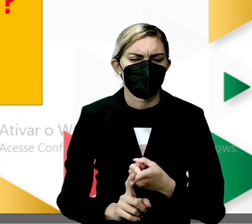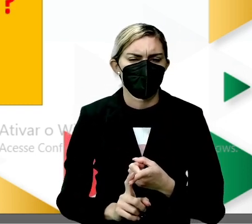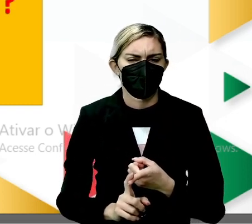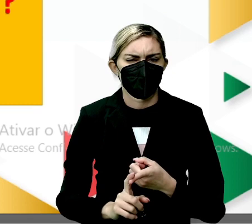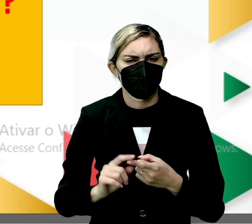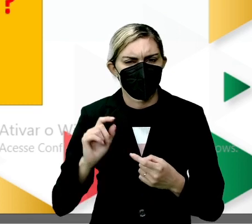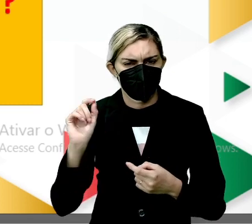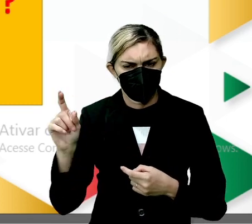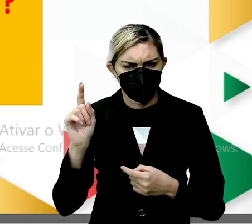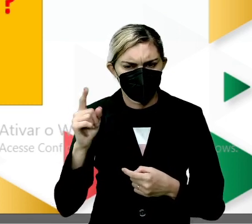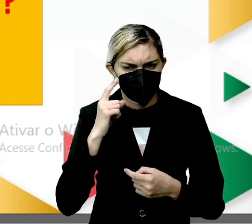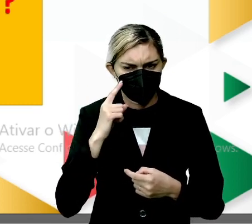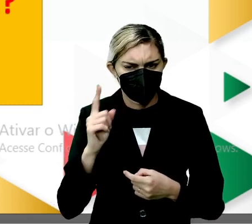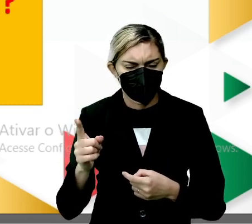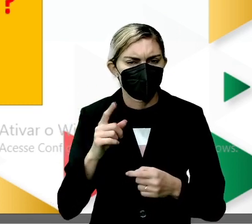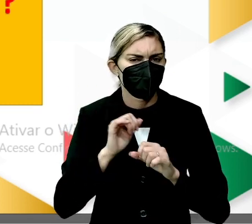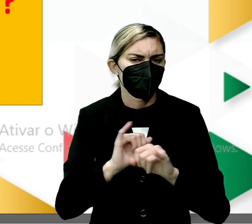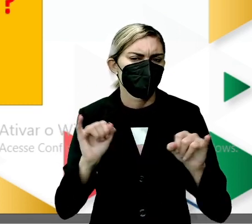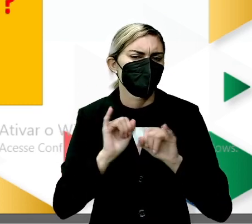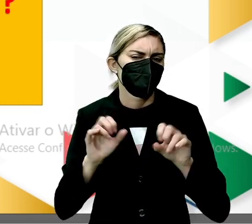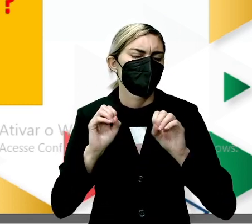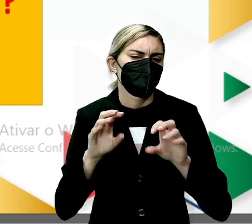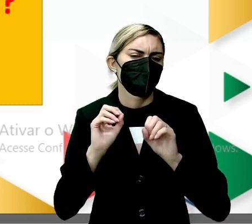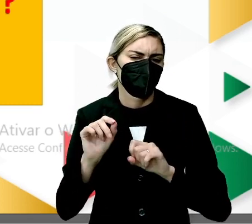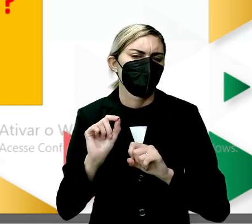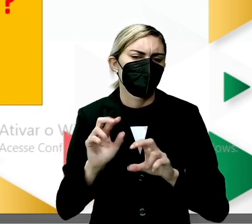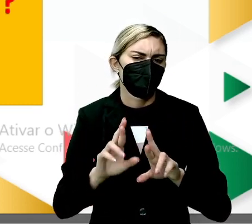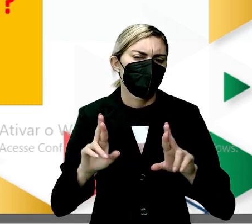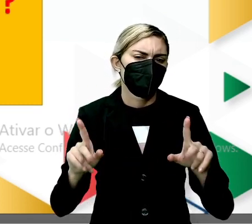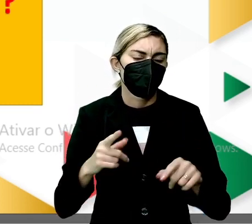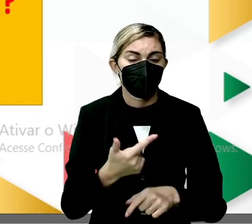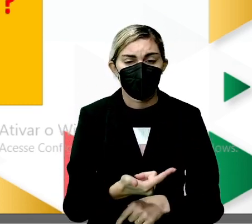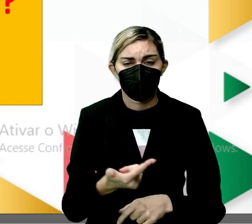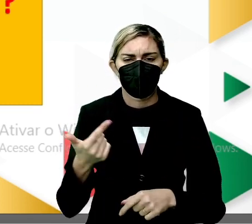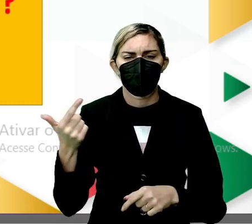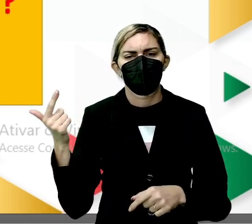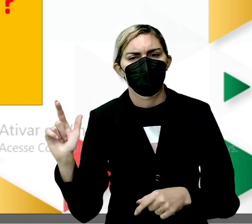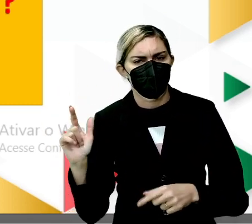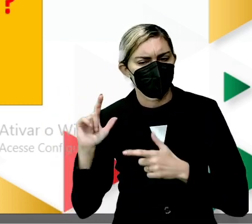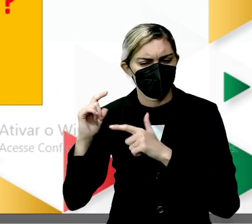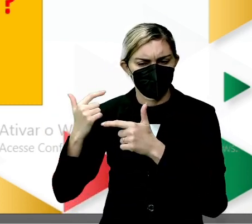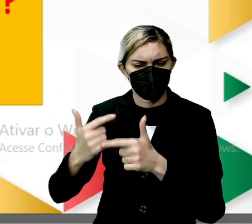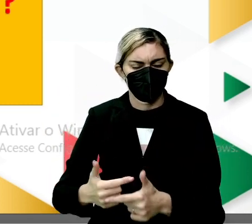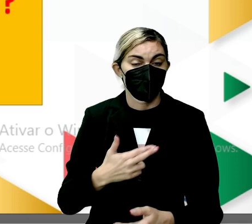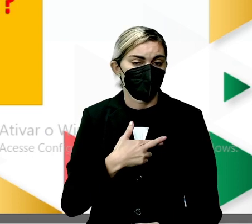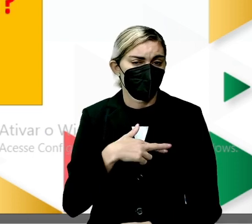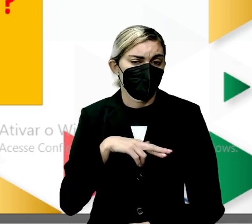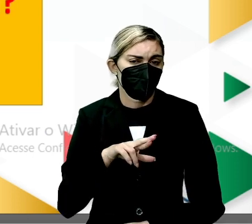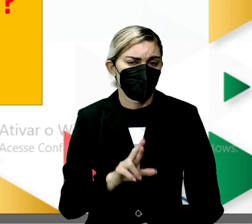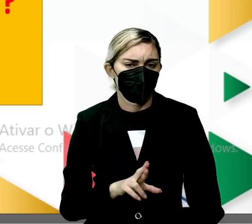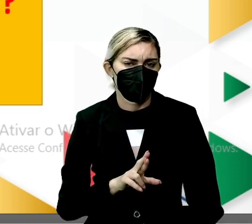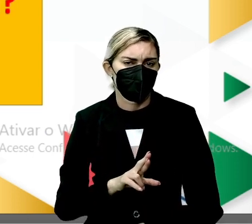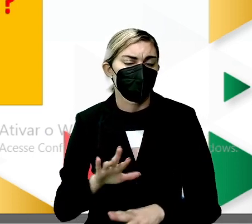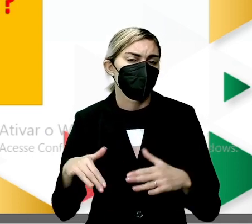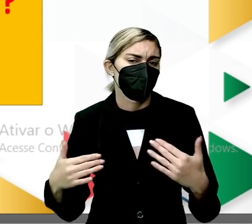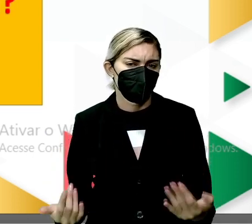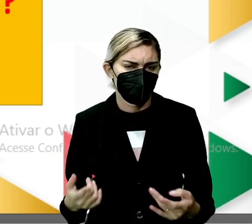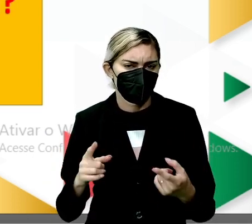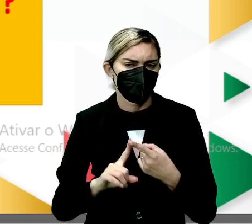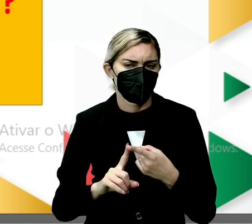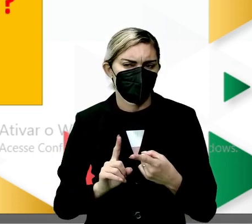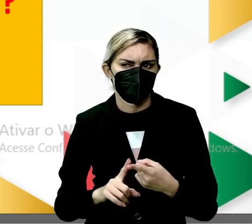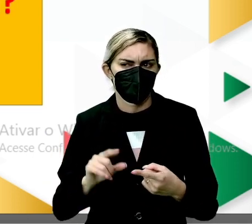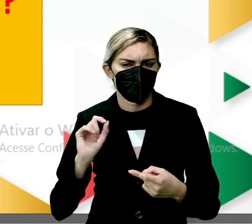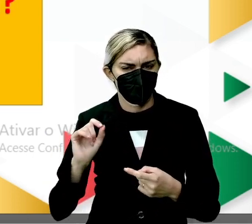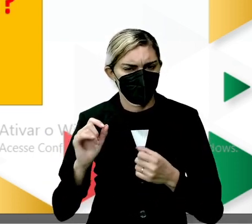gente? Certo? O que é que ela prega? Qual a diferença dela de outras tradições religiosas? Então, veja só. Primeiro, em